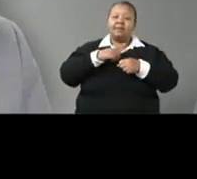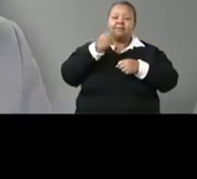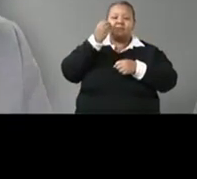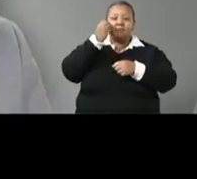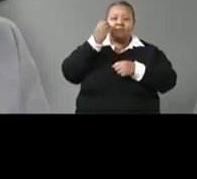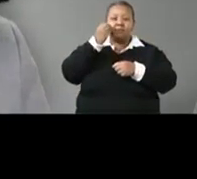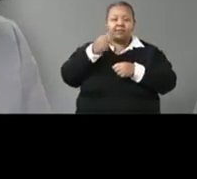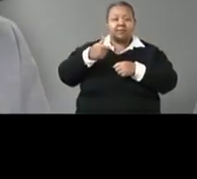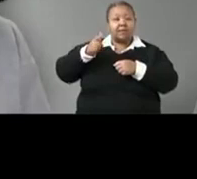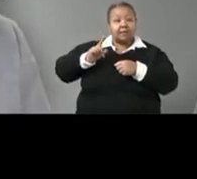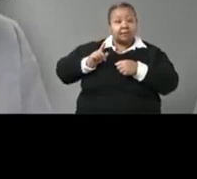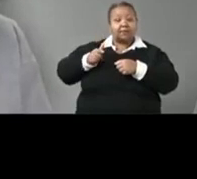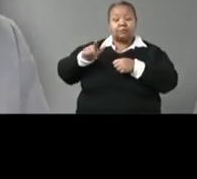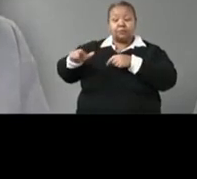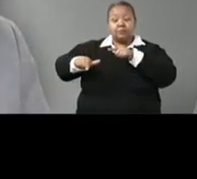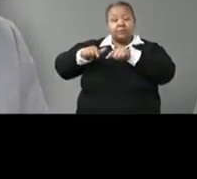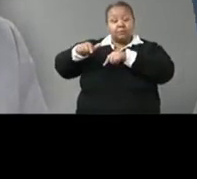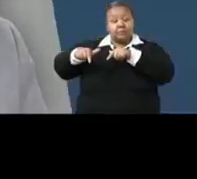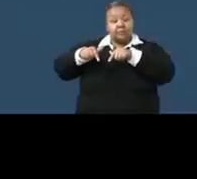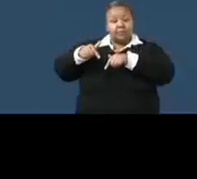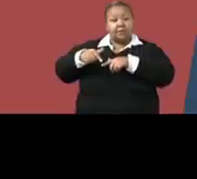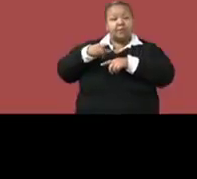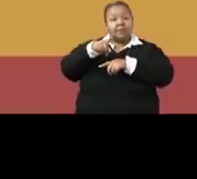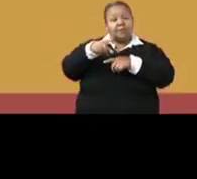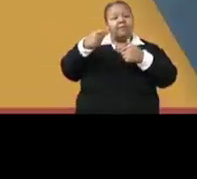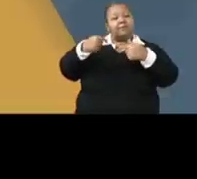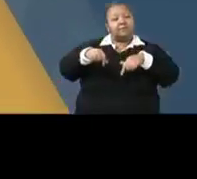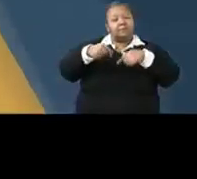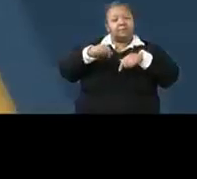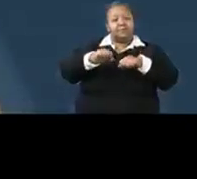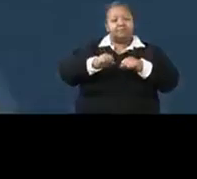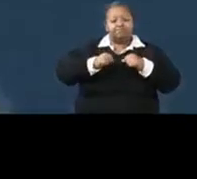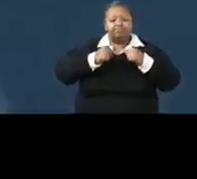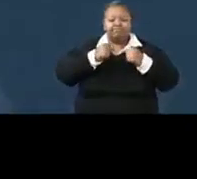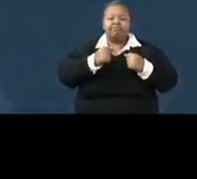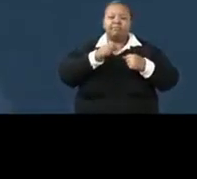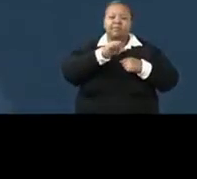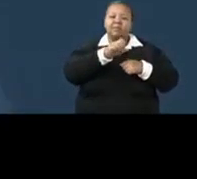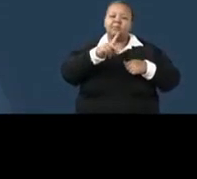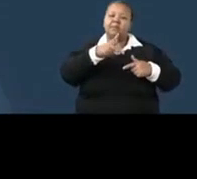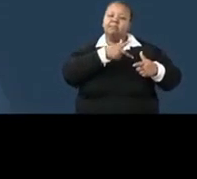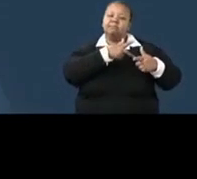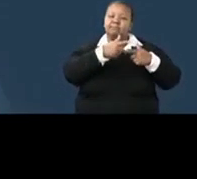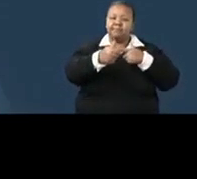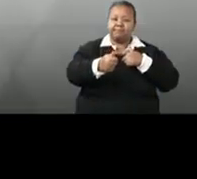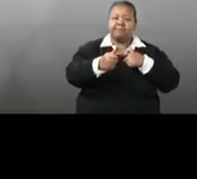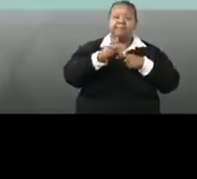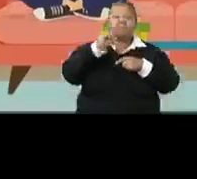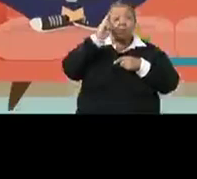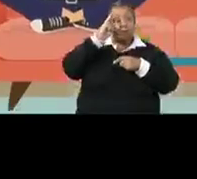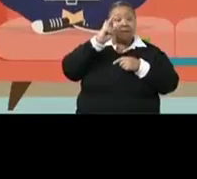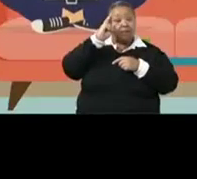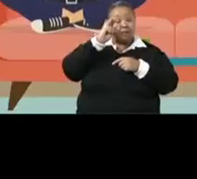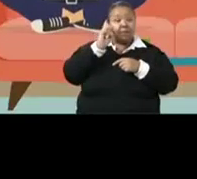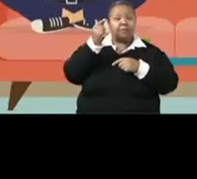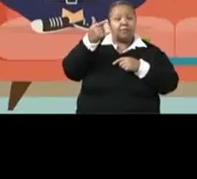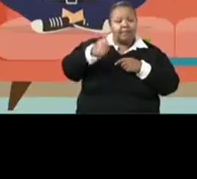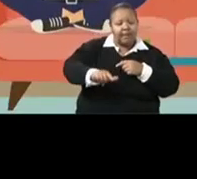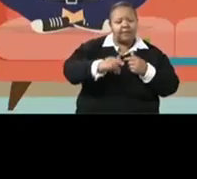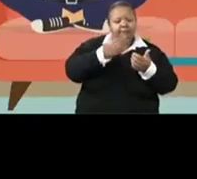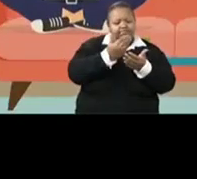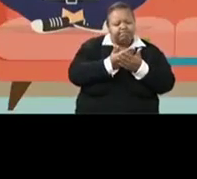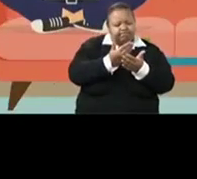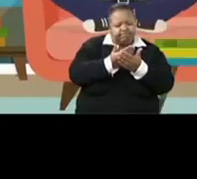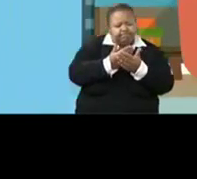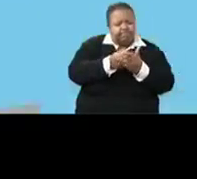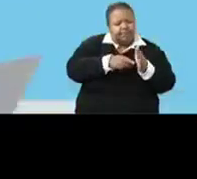ter experiência antes mesmo de ir para o mercado de trabalho, você precisa se empenhar na resolução das SPs. Lembre-se, quanto mais você